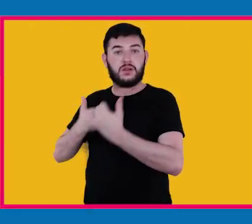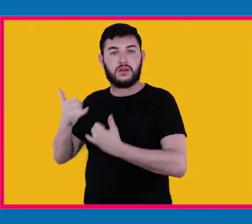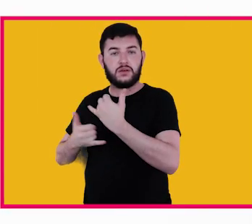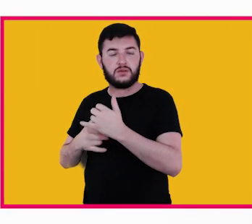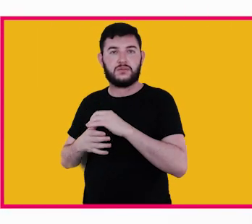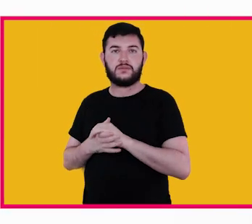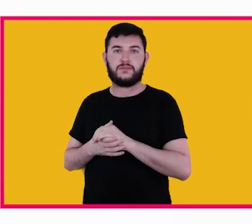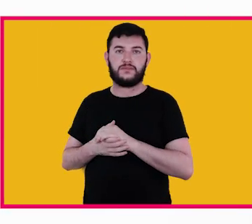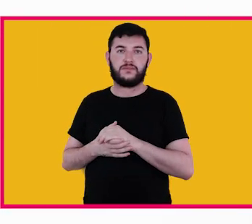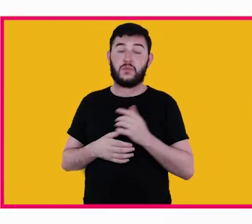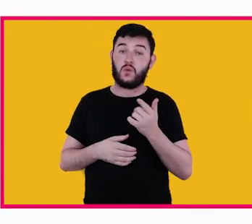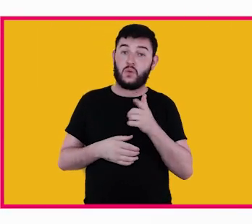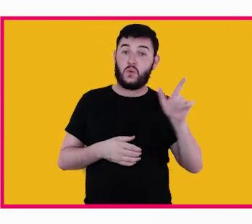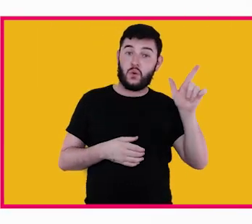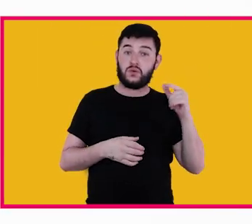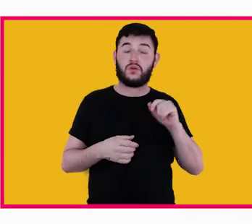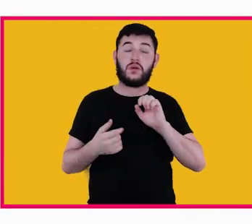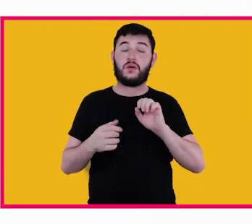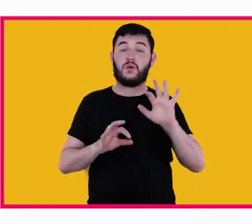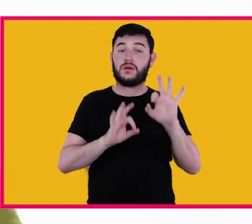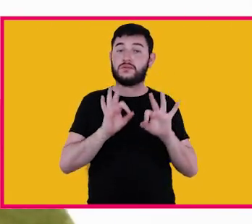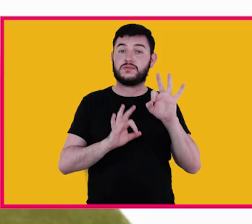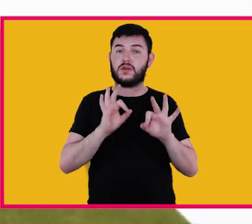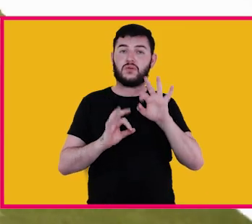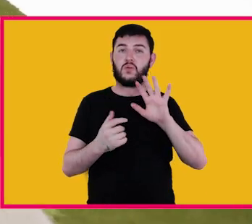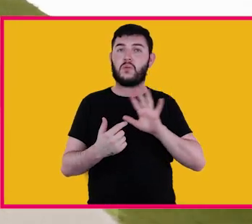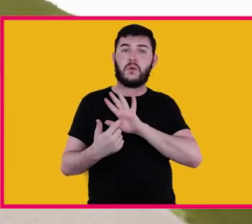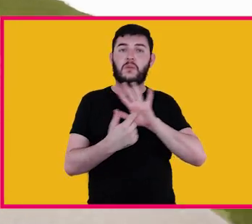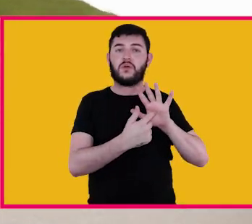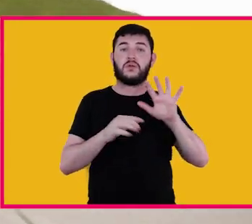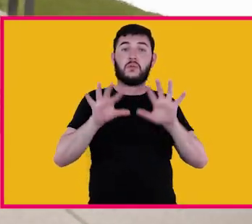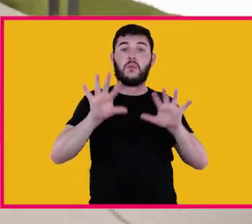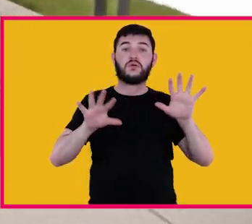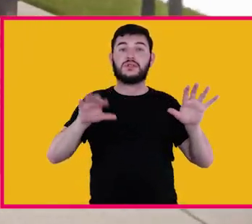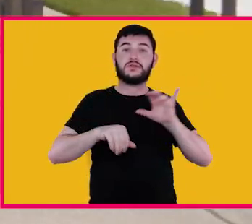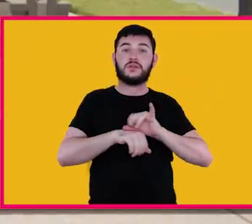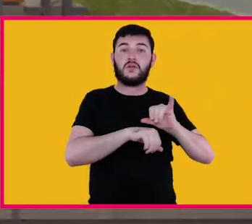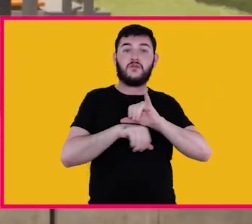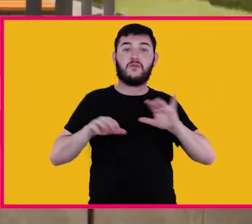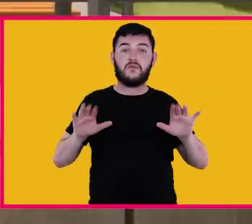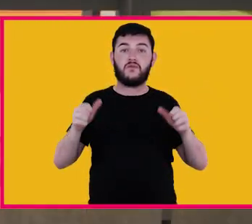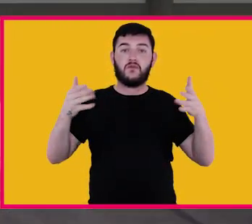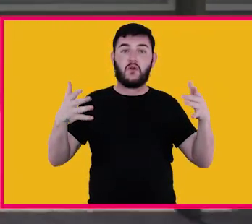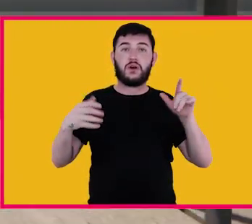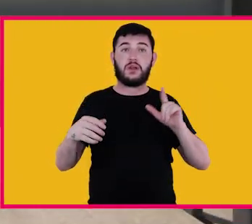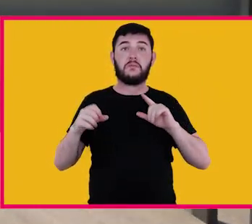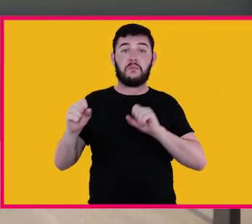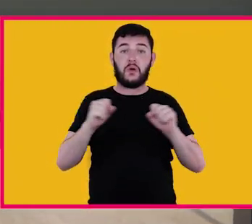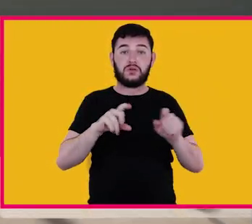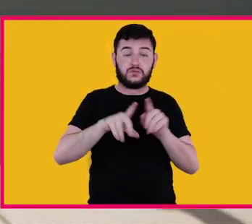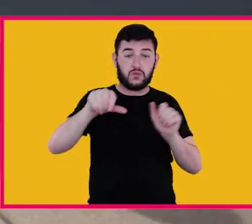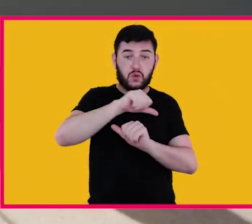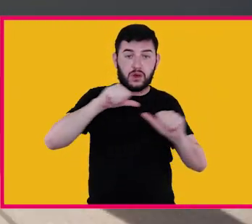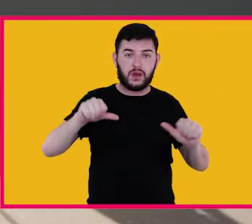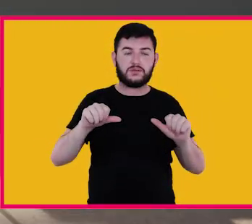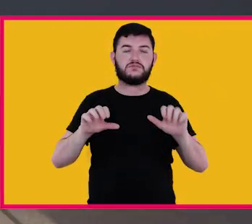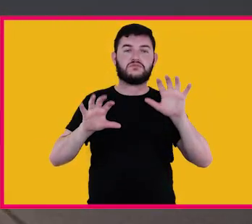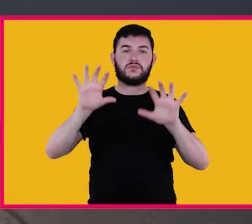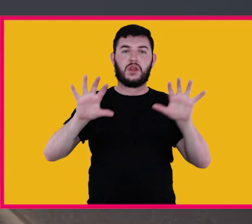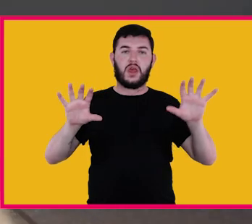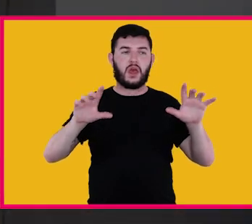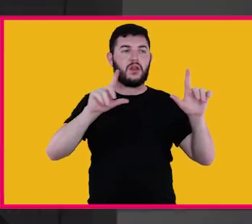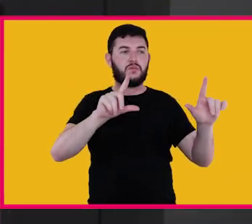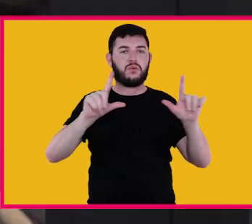composto por módulos desenhados para exposições externas, com estruturas que permitem a troca da mídia expositiva, ou seja, as telas de